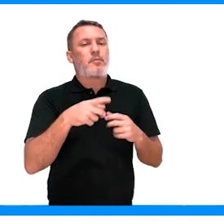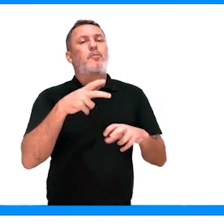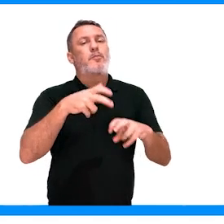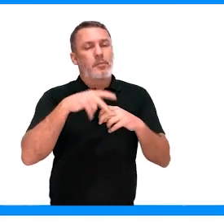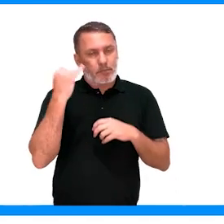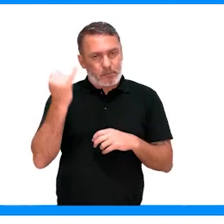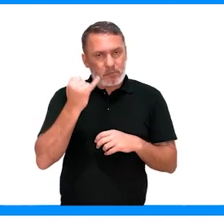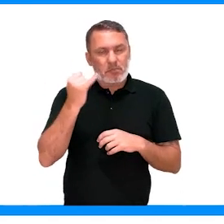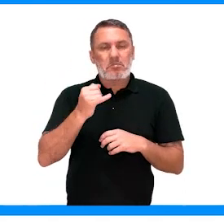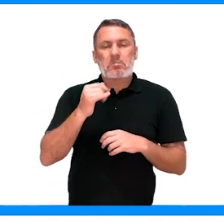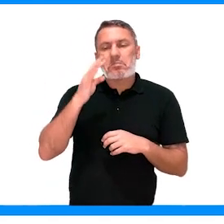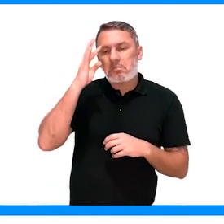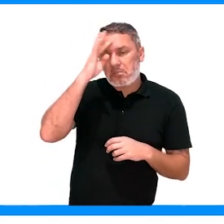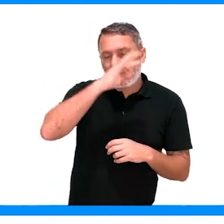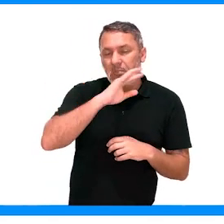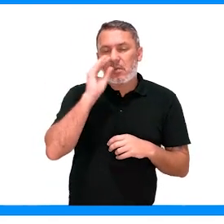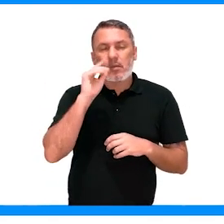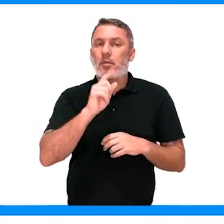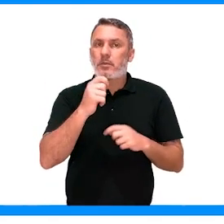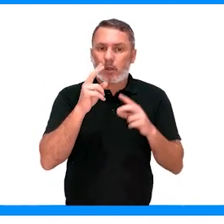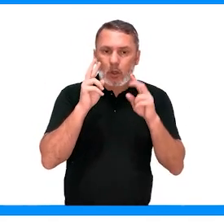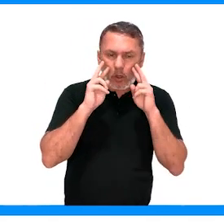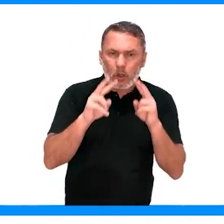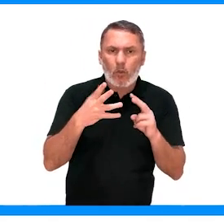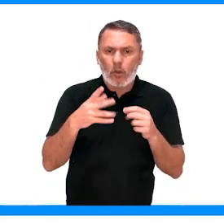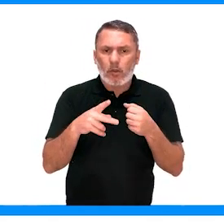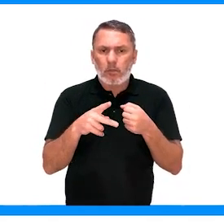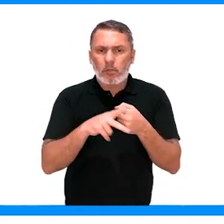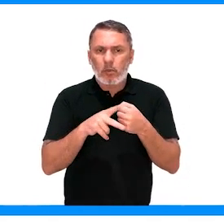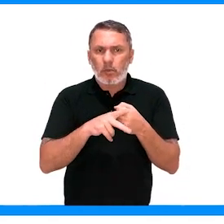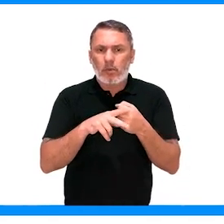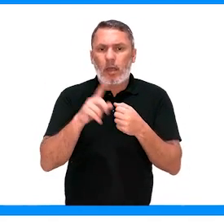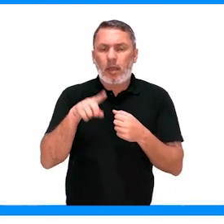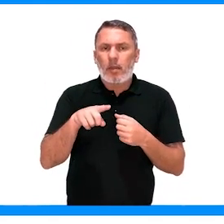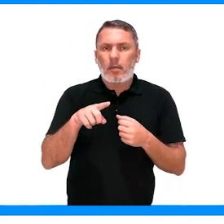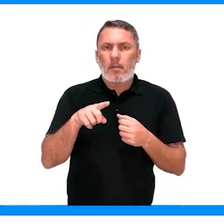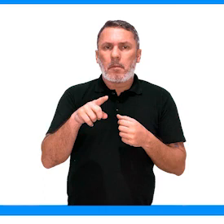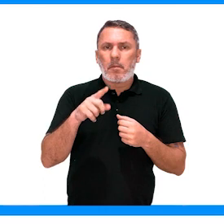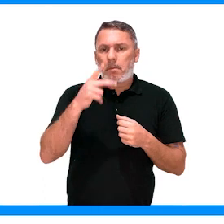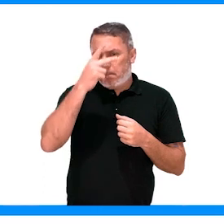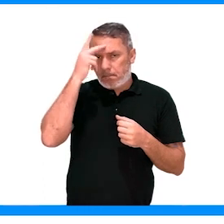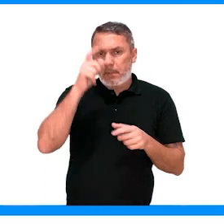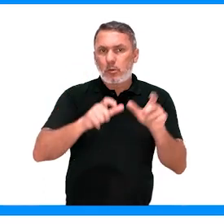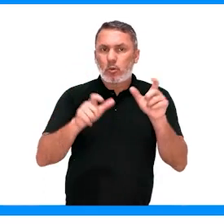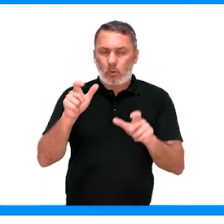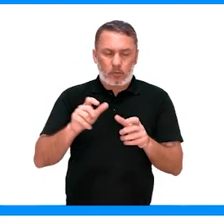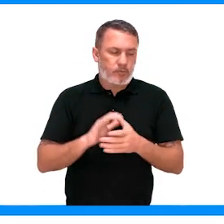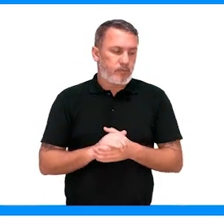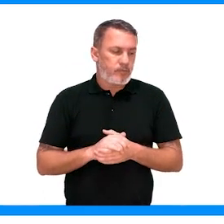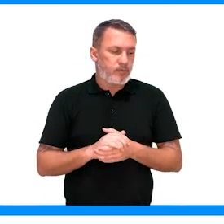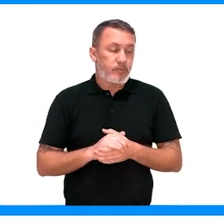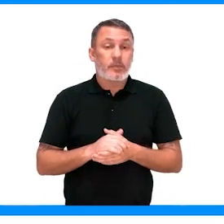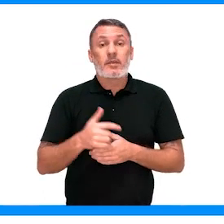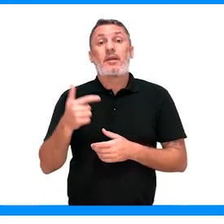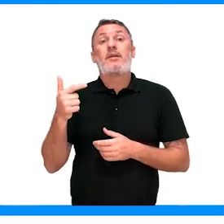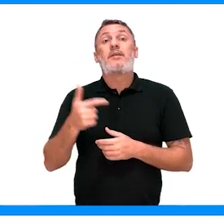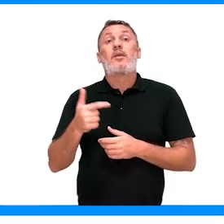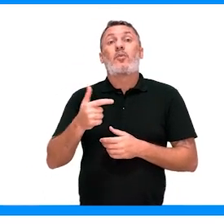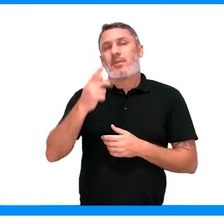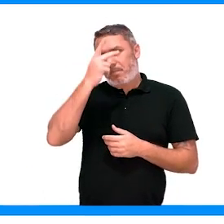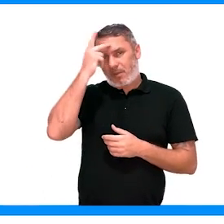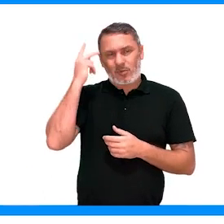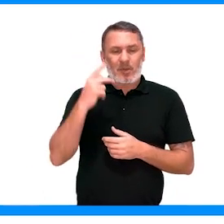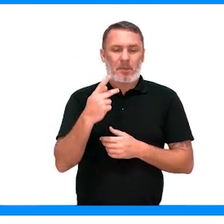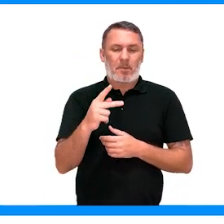conseguiu. Então, por isso é tão importante ficar de olho nos pronomes possessivos, nos pronomes pessoais. Segunda